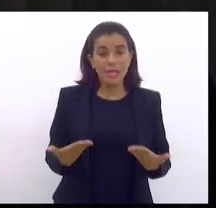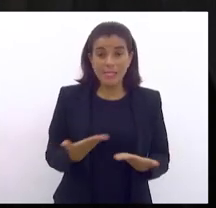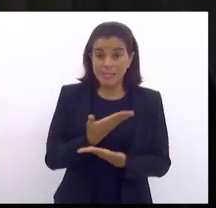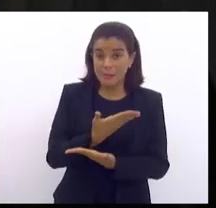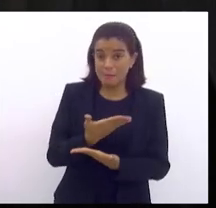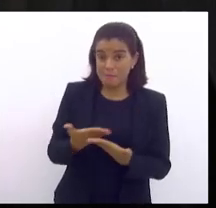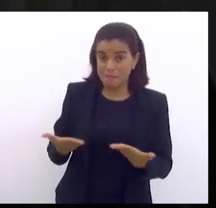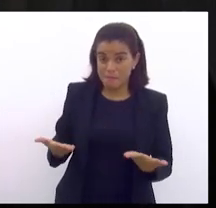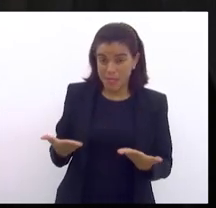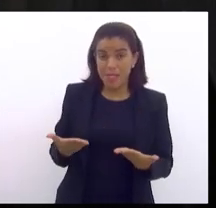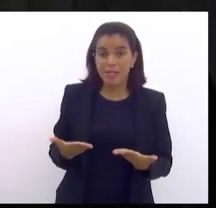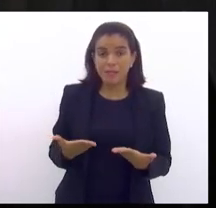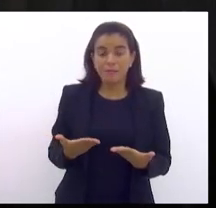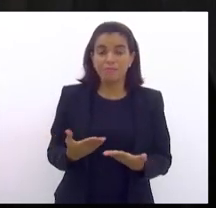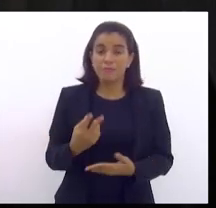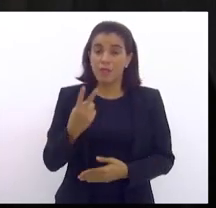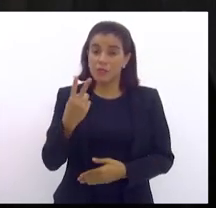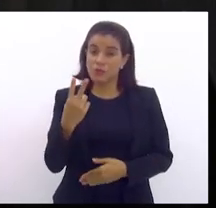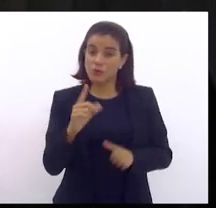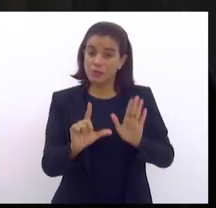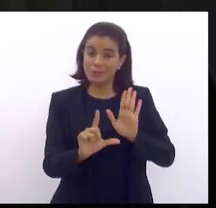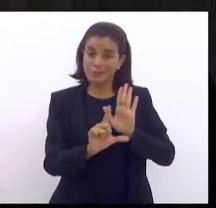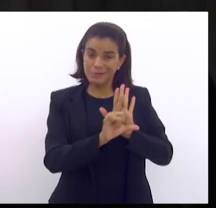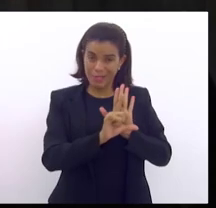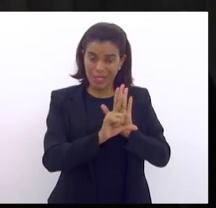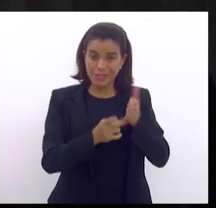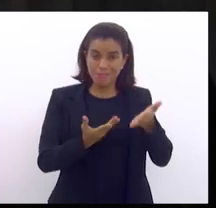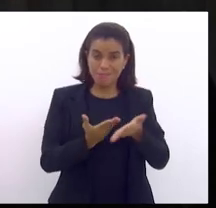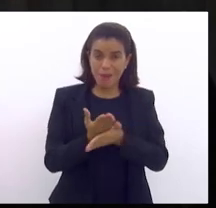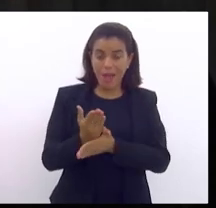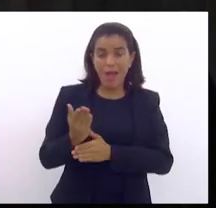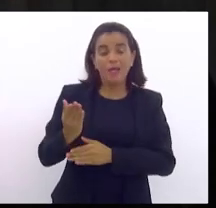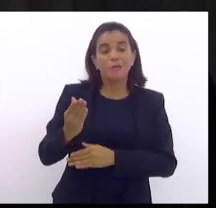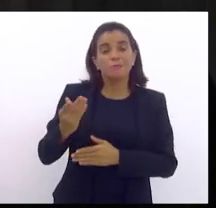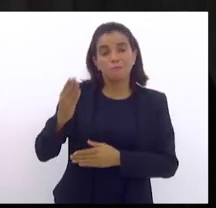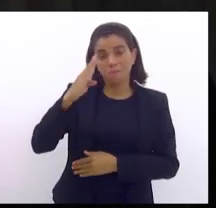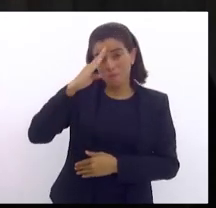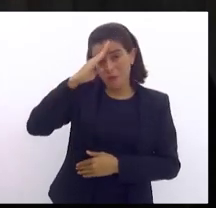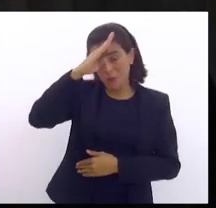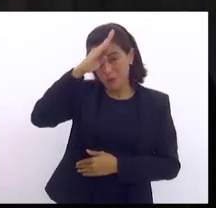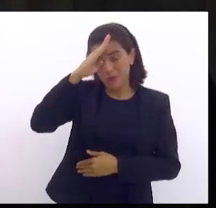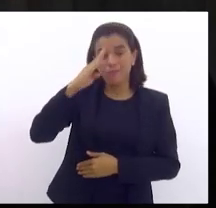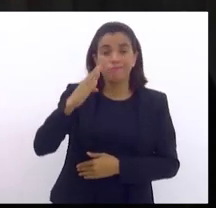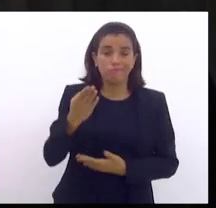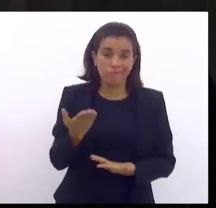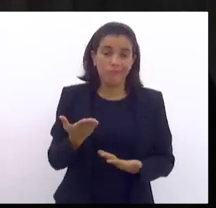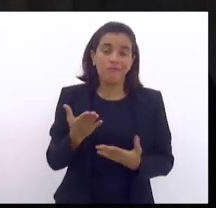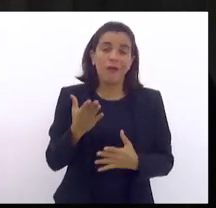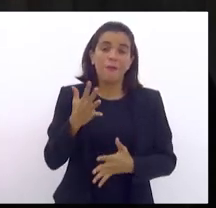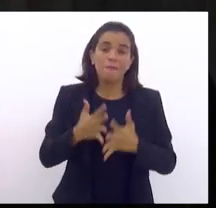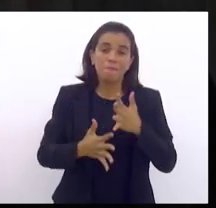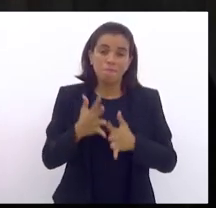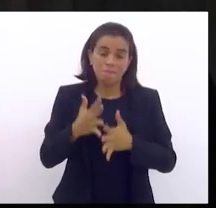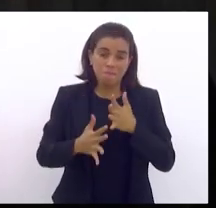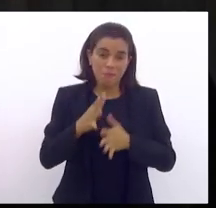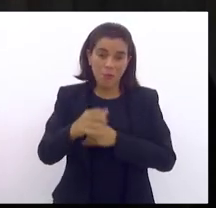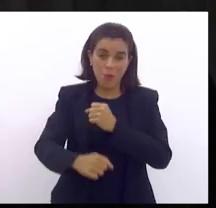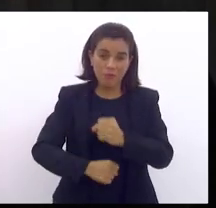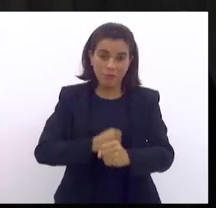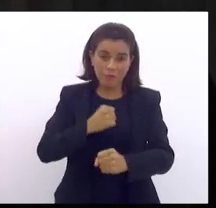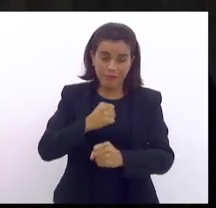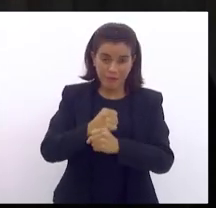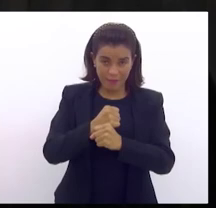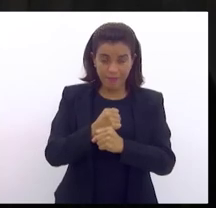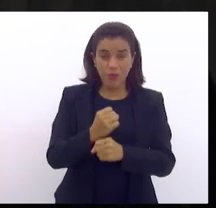perda dessas duas leis de Bolsonaro é o déficit previsto para o orçamento do ano que vem, de 8,5 bilhões